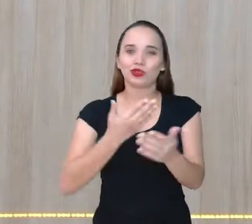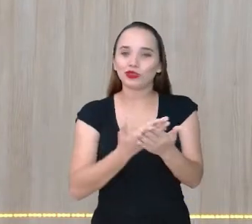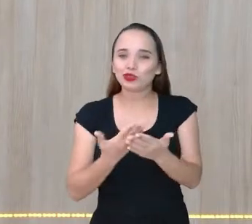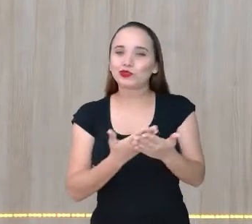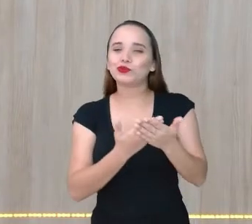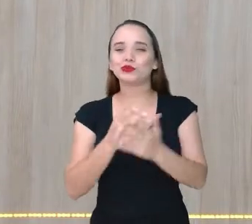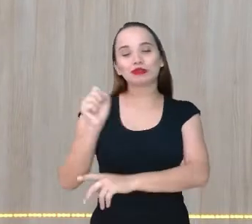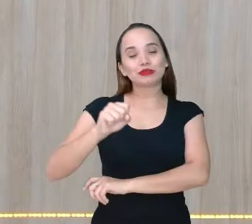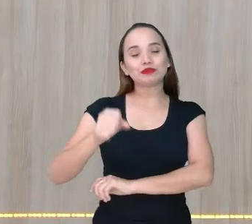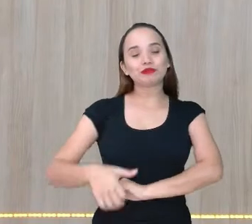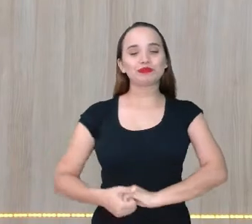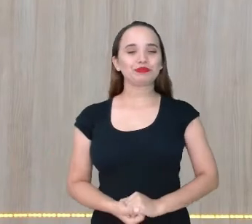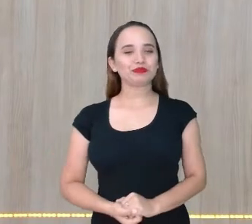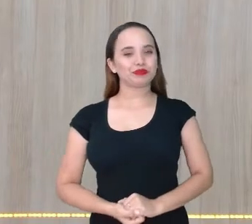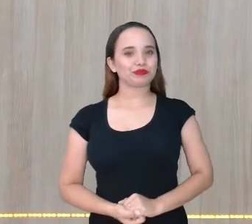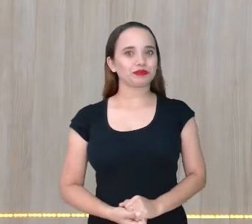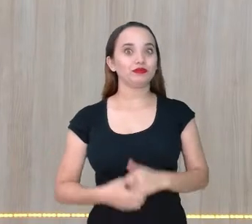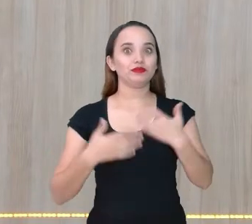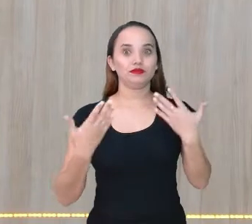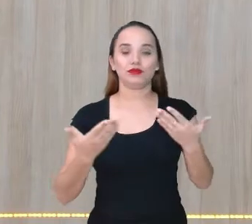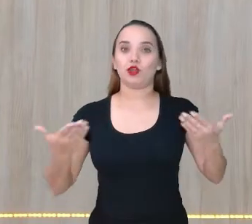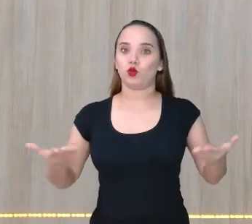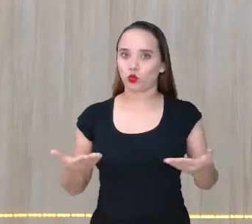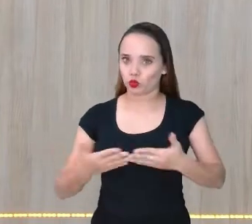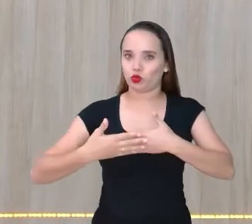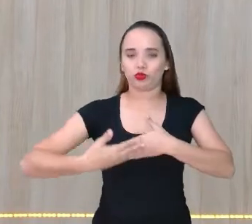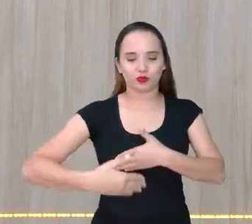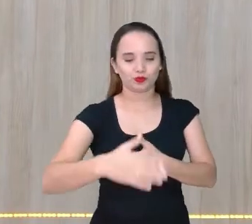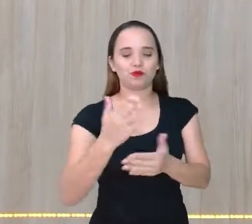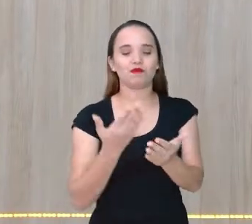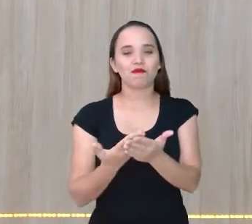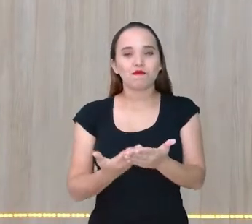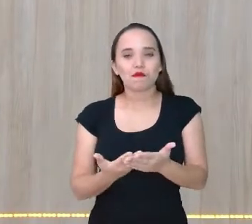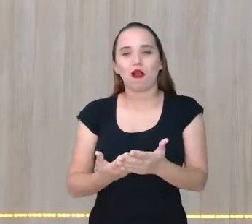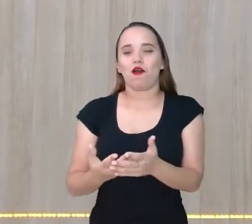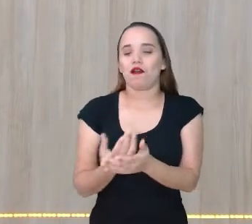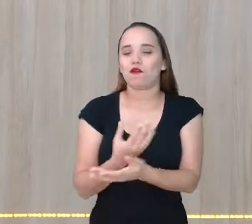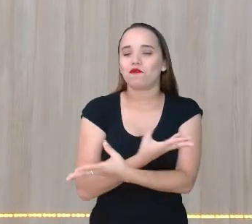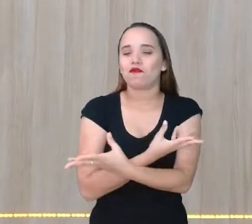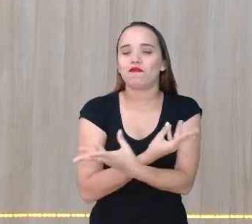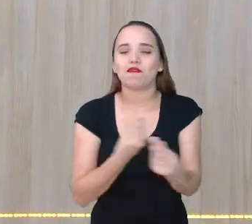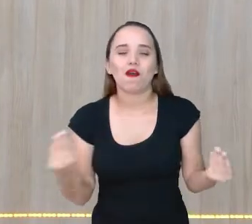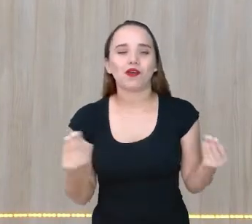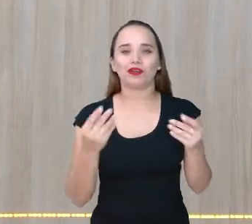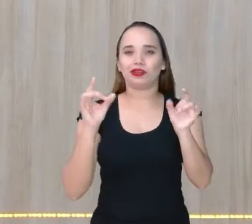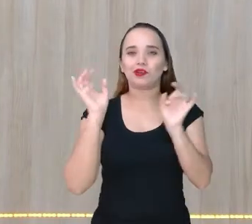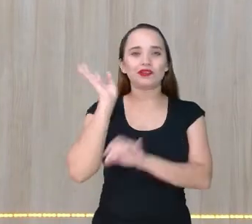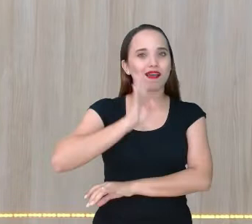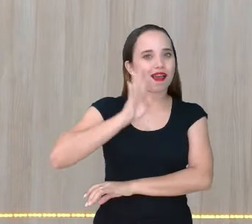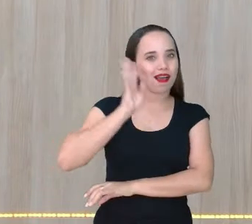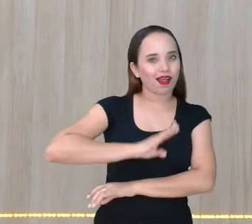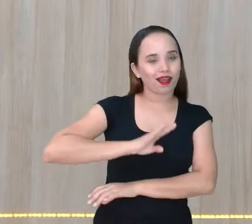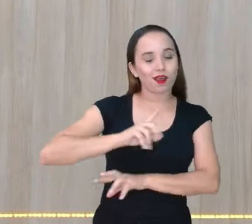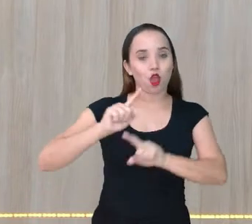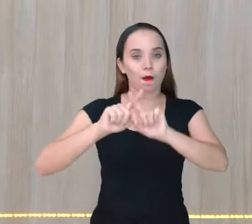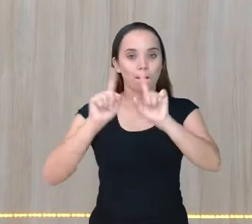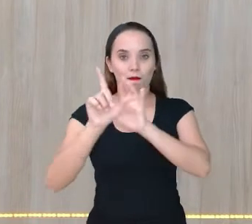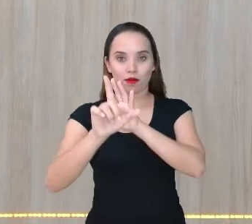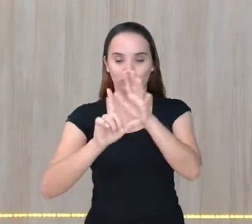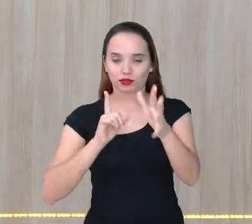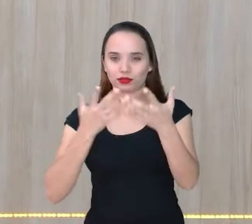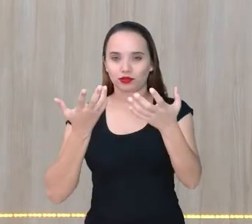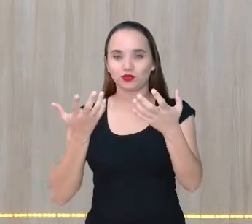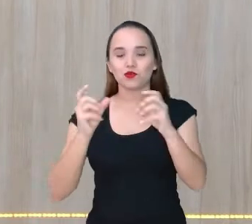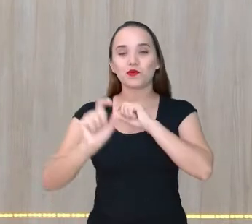tá bom? Hoje a gente está com a aula aí recheada de coisas legais, né? Mas antes eu quero